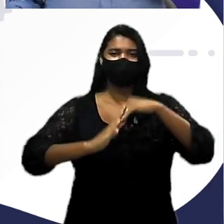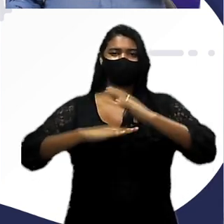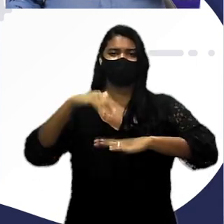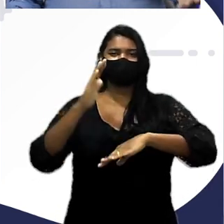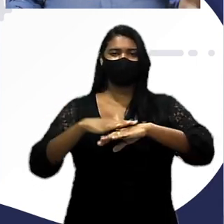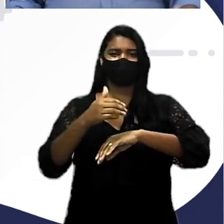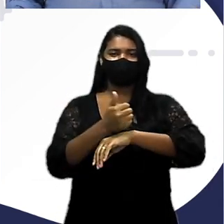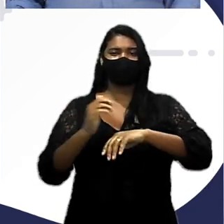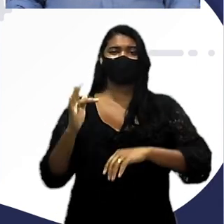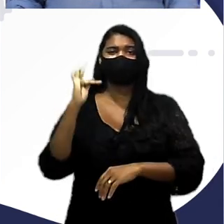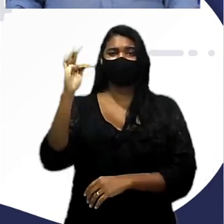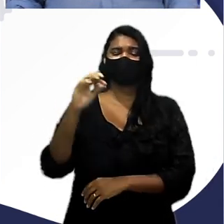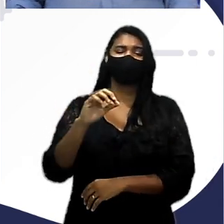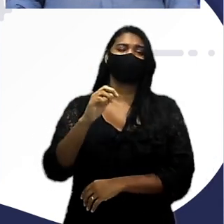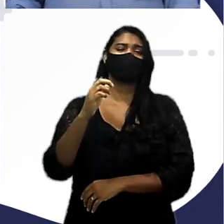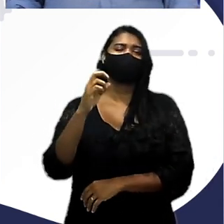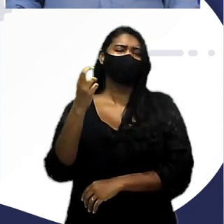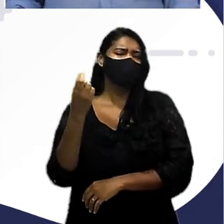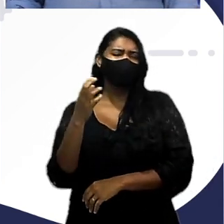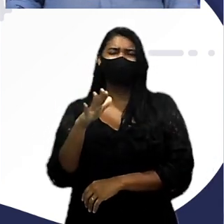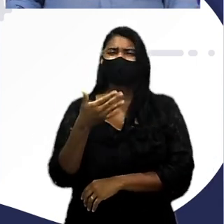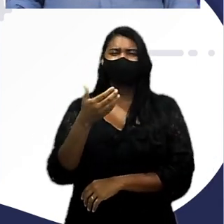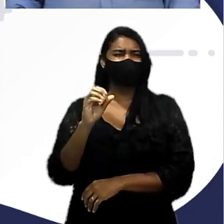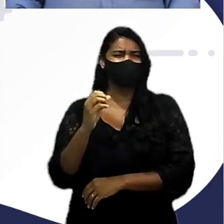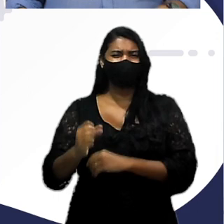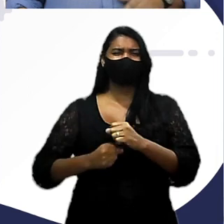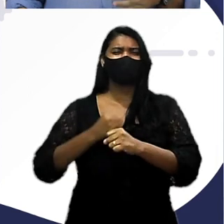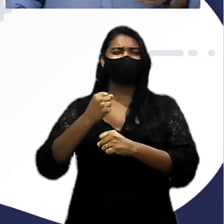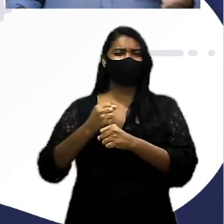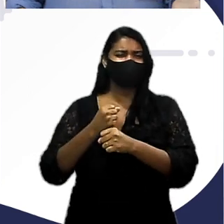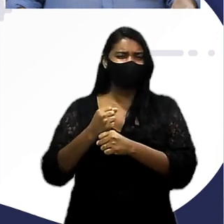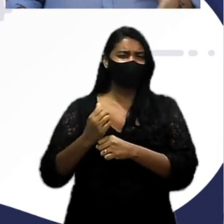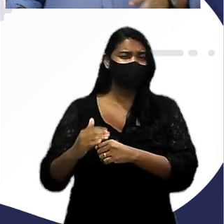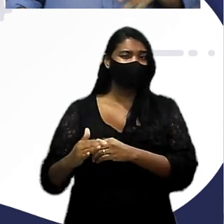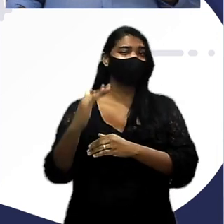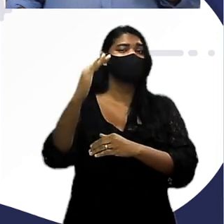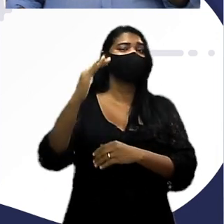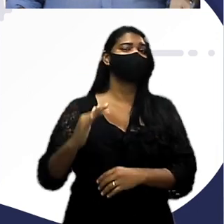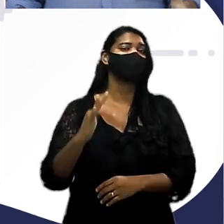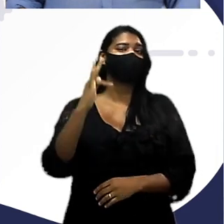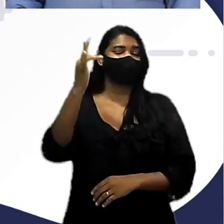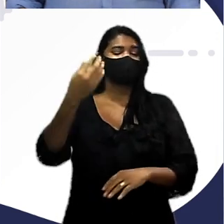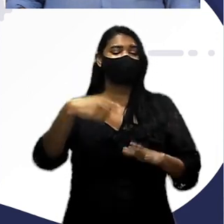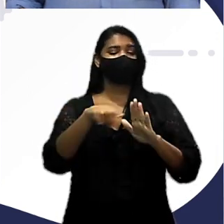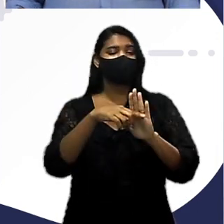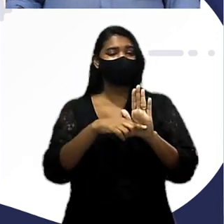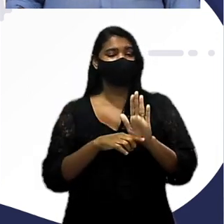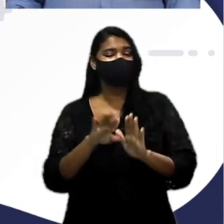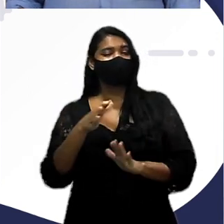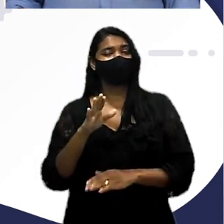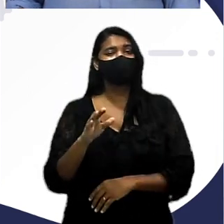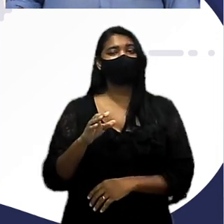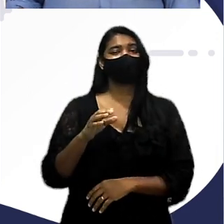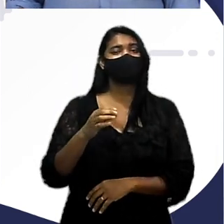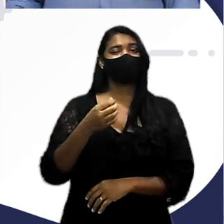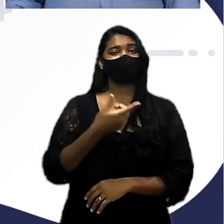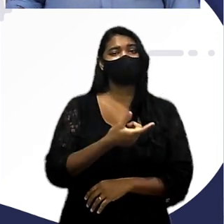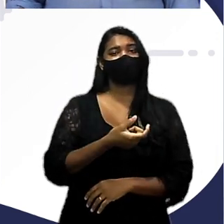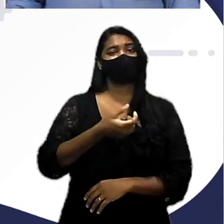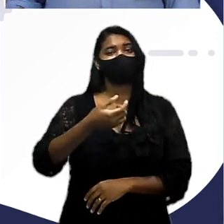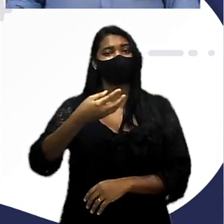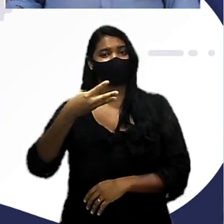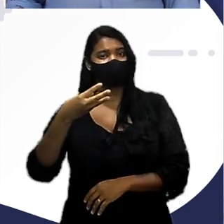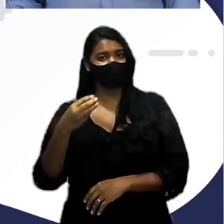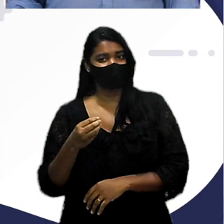a 5, 10 anos no máximo. Existem algumas projeções para 2030, não só